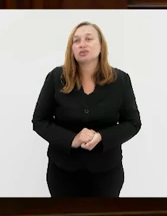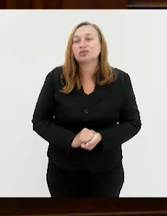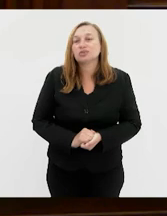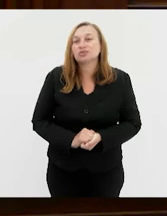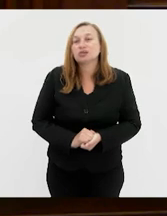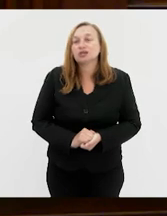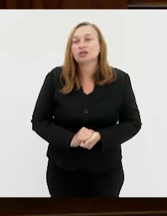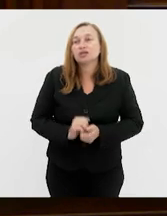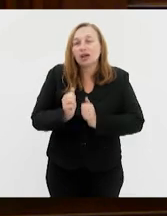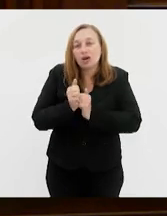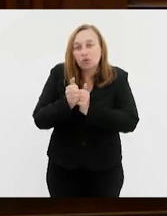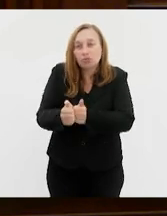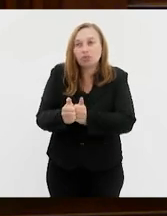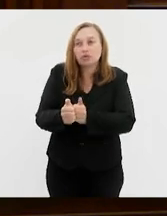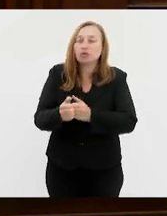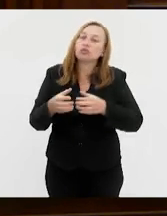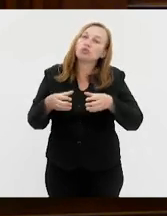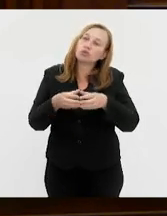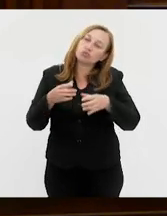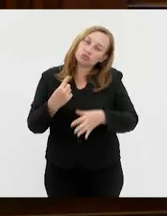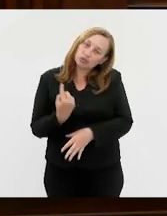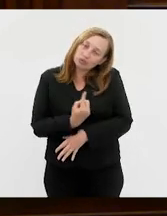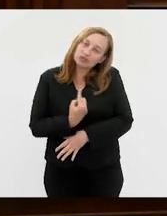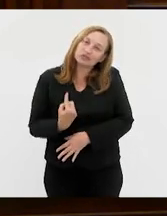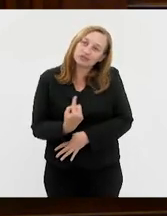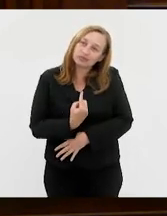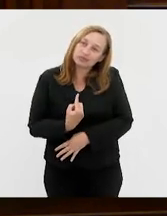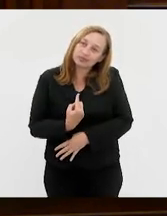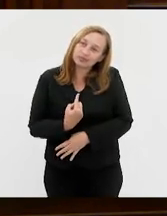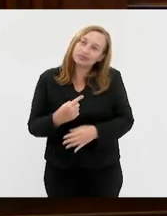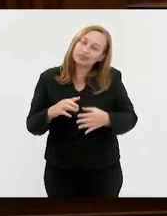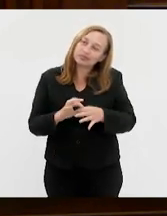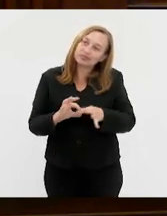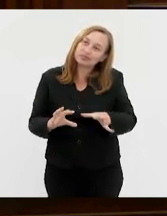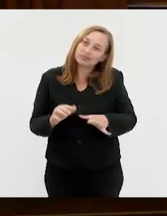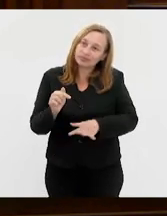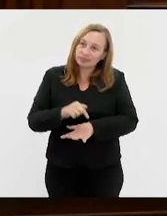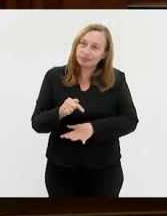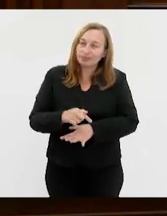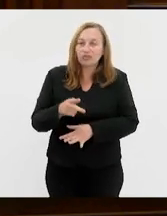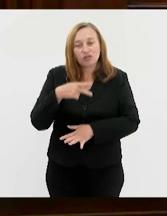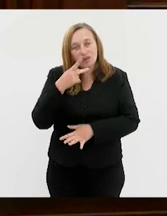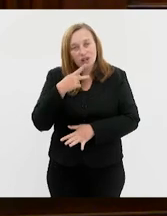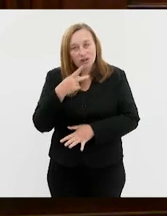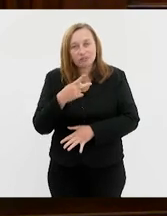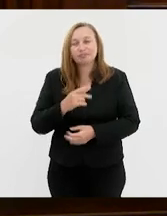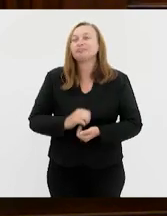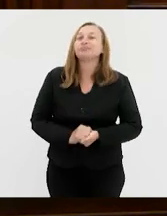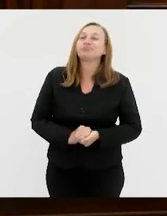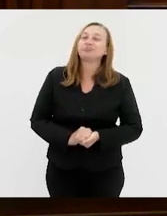acompanhou, grupo nosso. Eu vou deixar aqui, então vou comentar aqui,